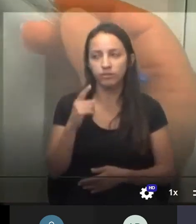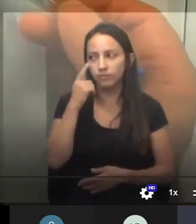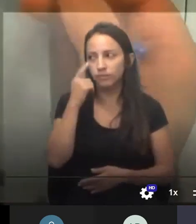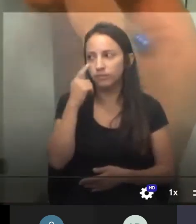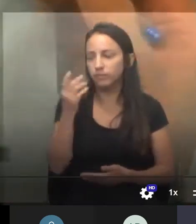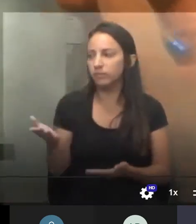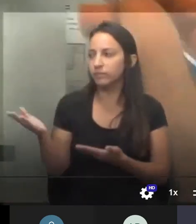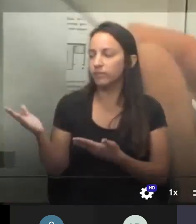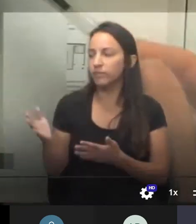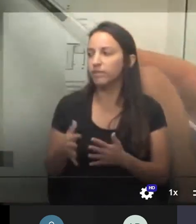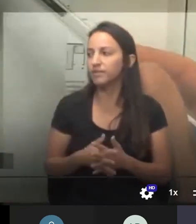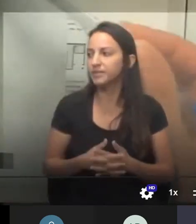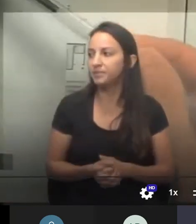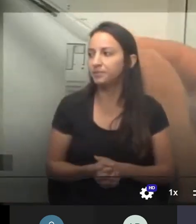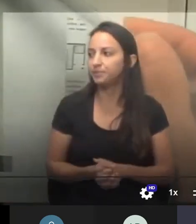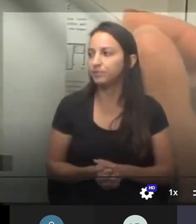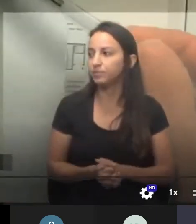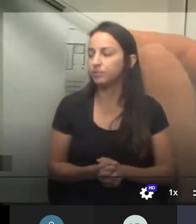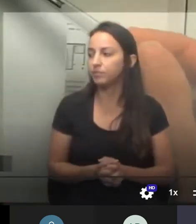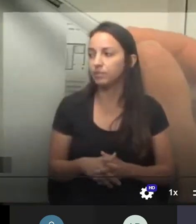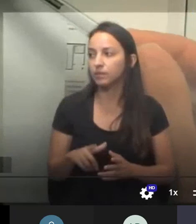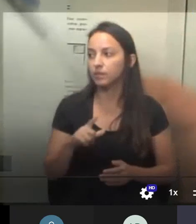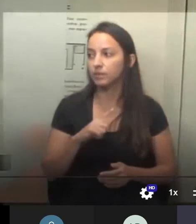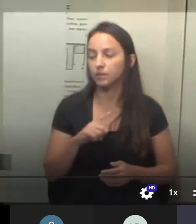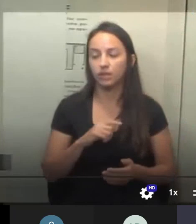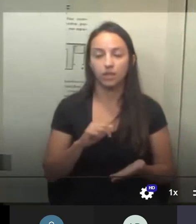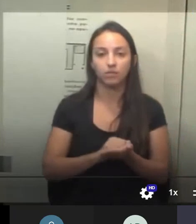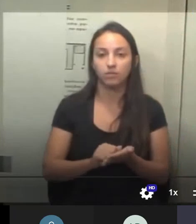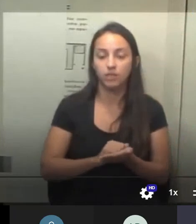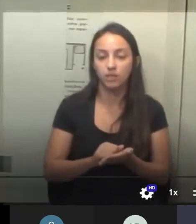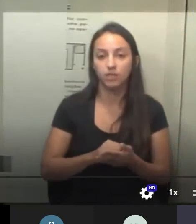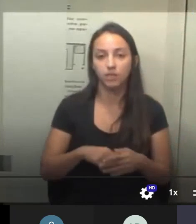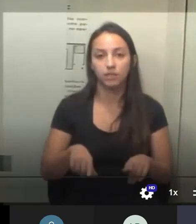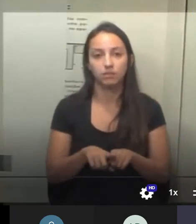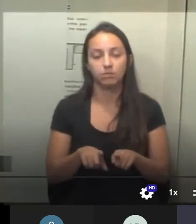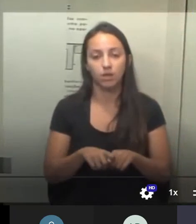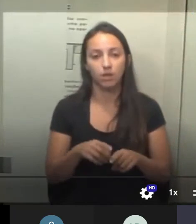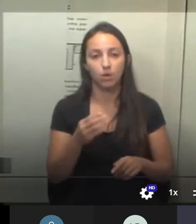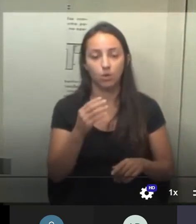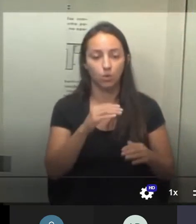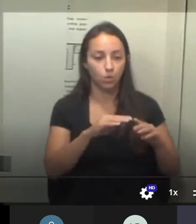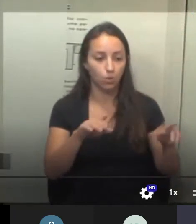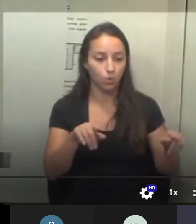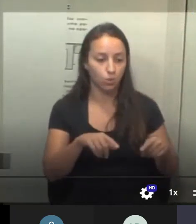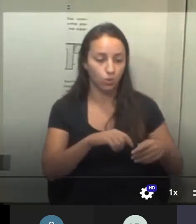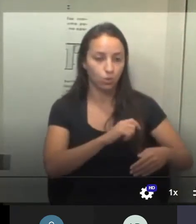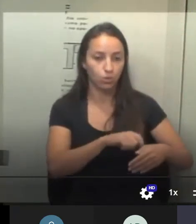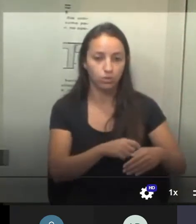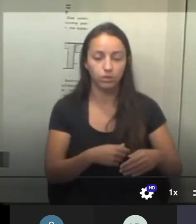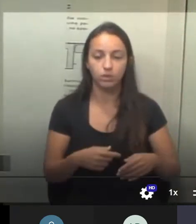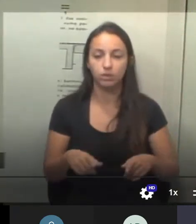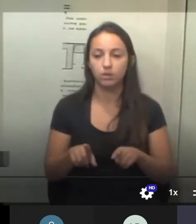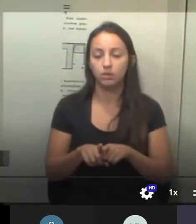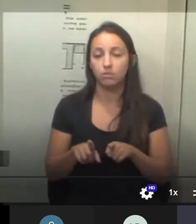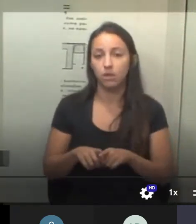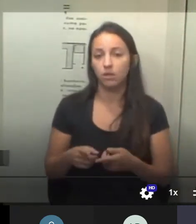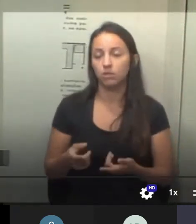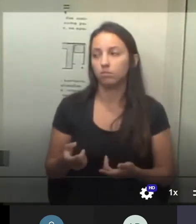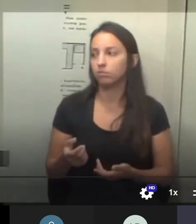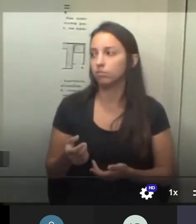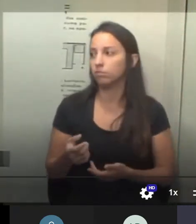de serviço, vai ter aqui, ó, lavanderia, área de serviço, cozinha, estacionamento de carga e